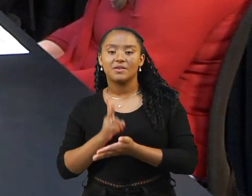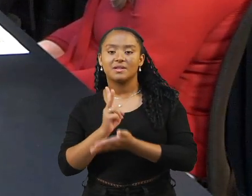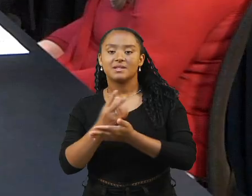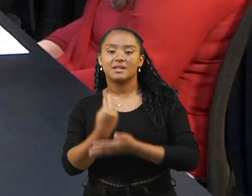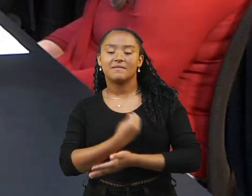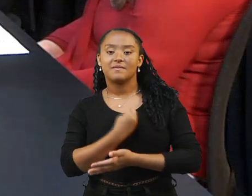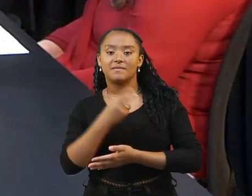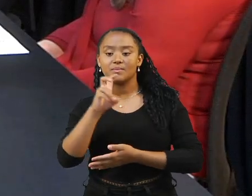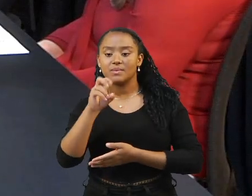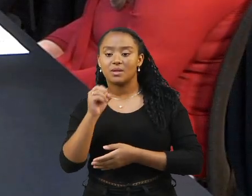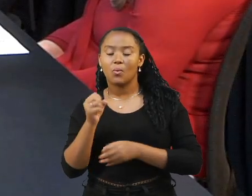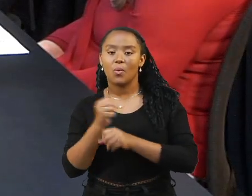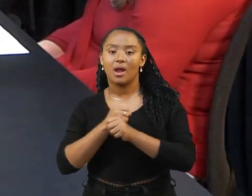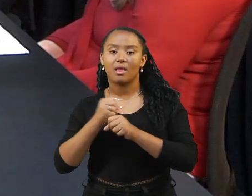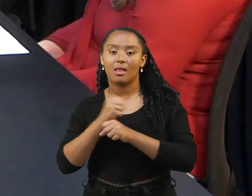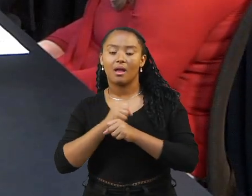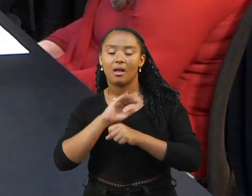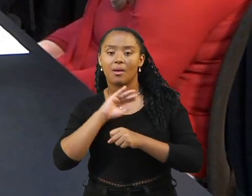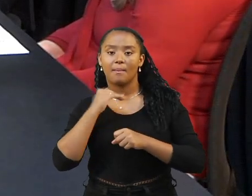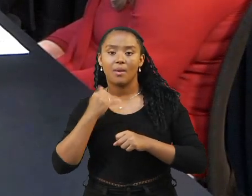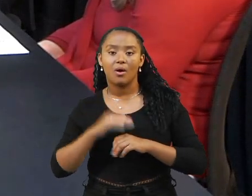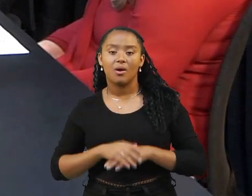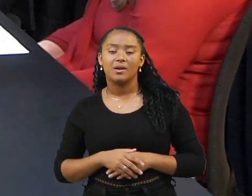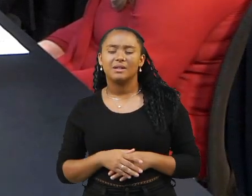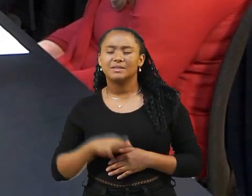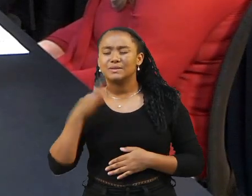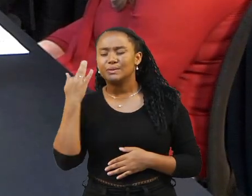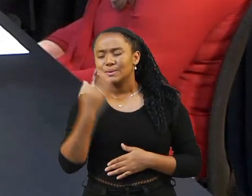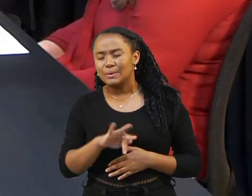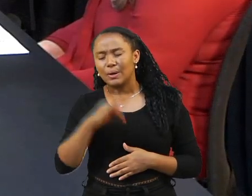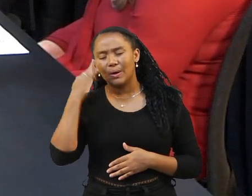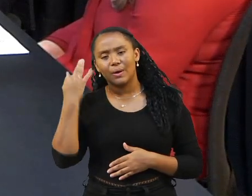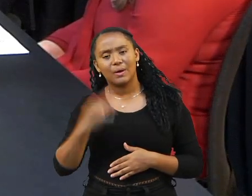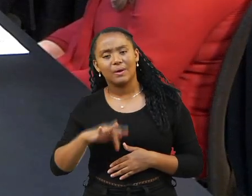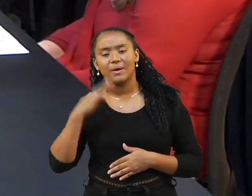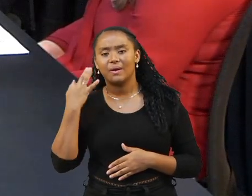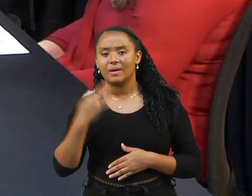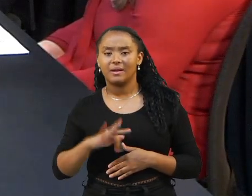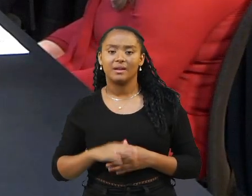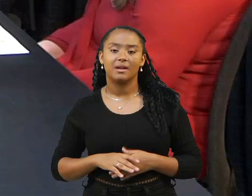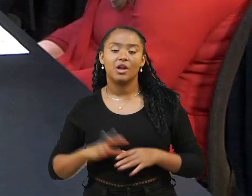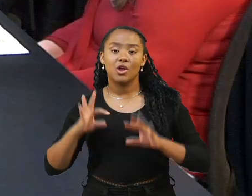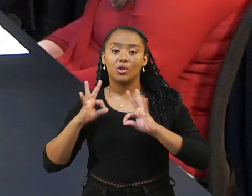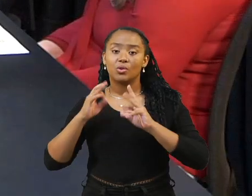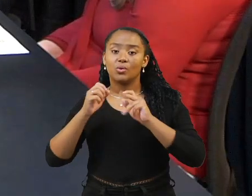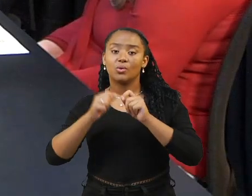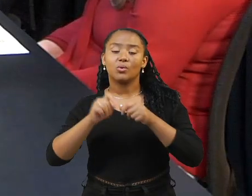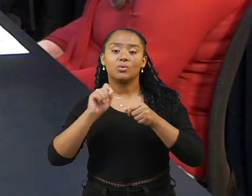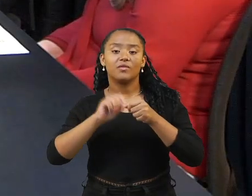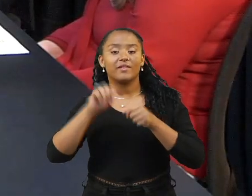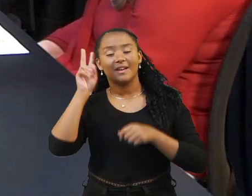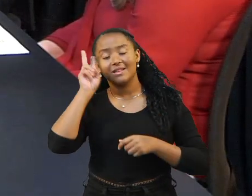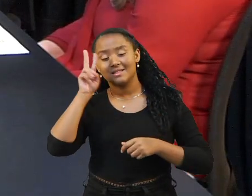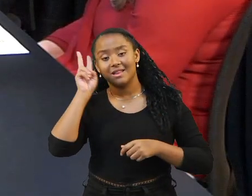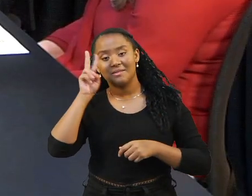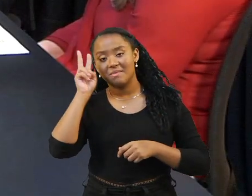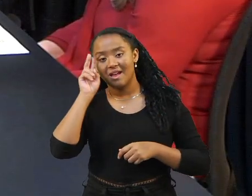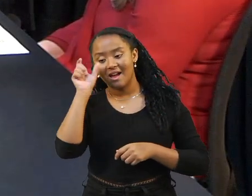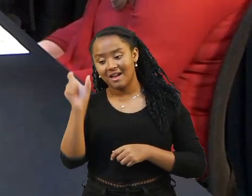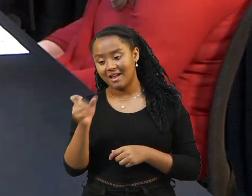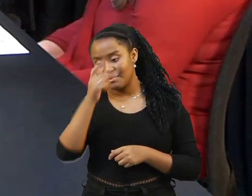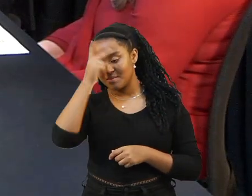o qual você conviveu por 50 anos, é muito doloroso. Tudo